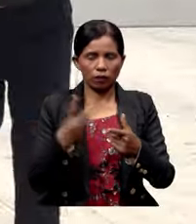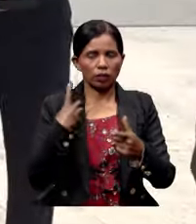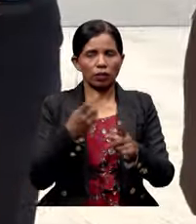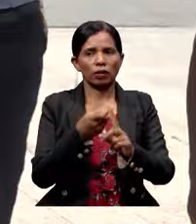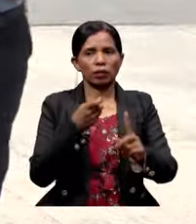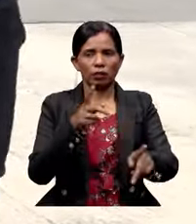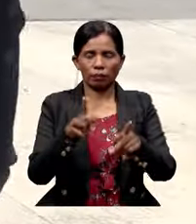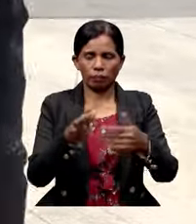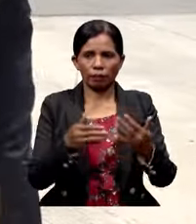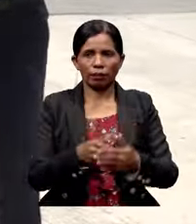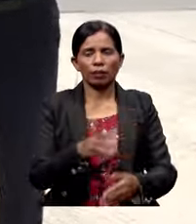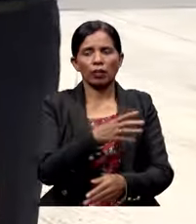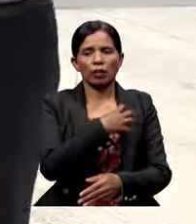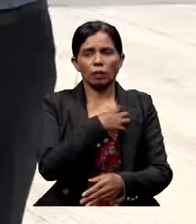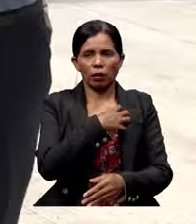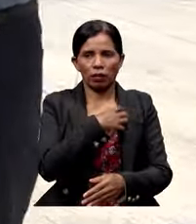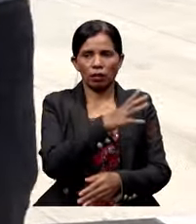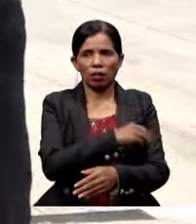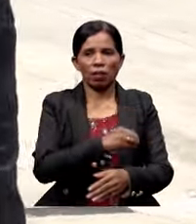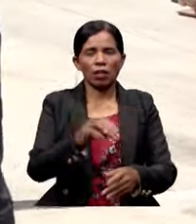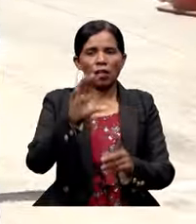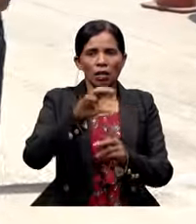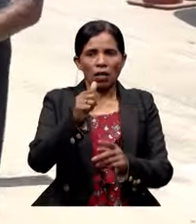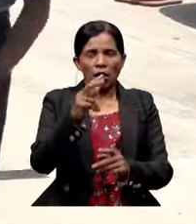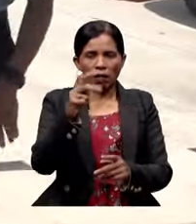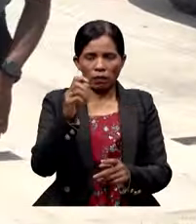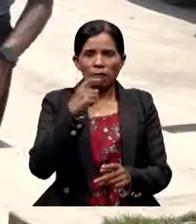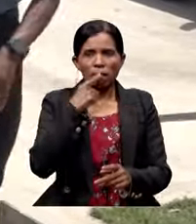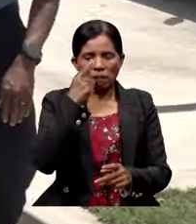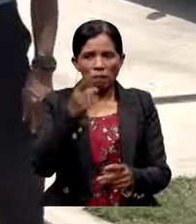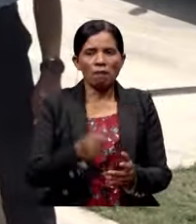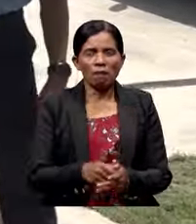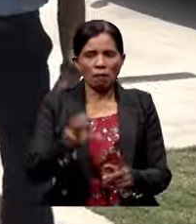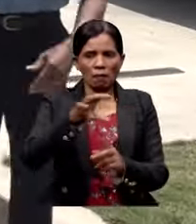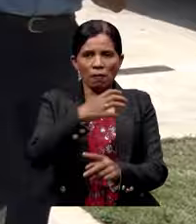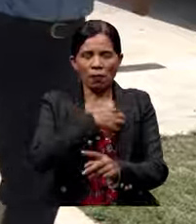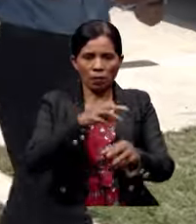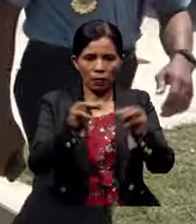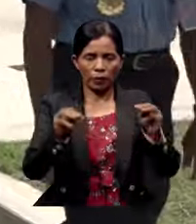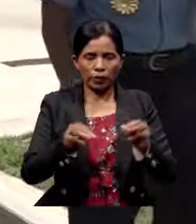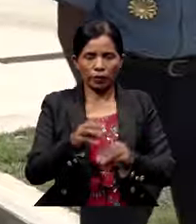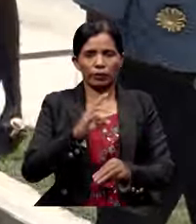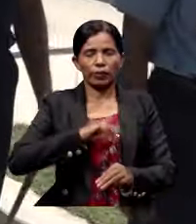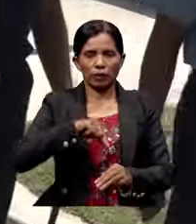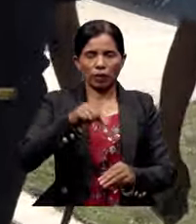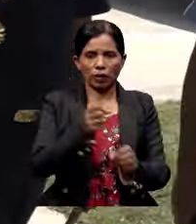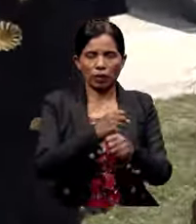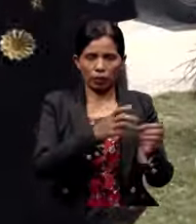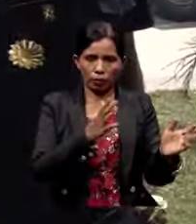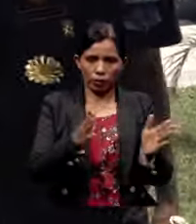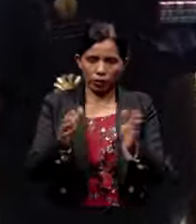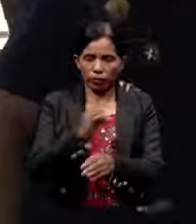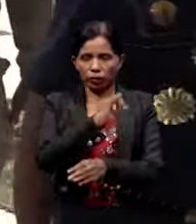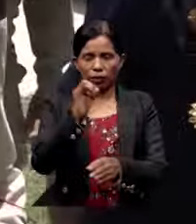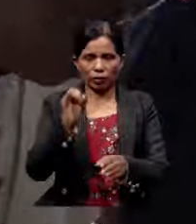portavoz. Antes de portavoz PNTL, Superintendente CF Antônio da Luz Ateten, Comando PNTL Município Viqueque, halou na processo e identificação